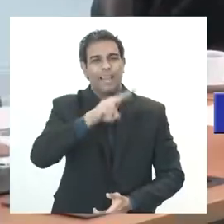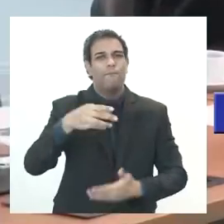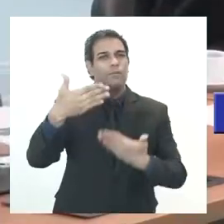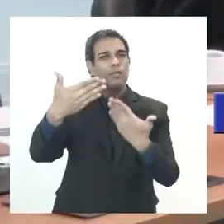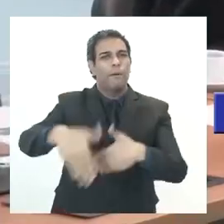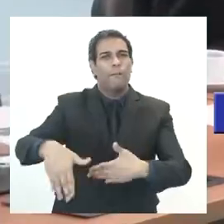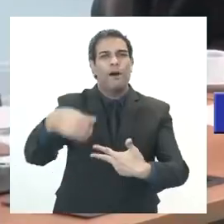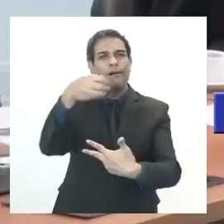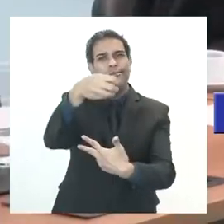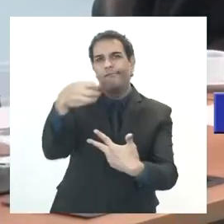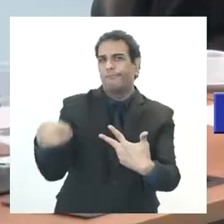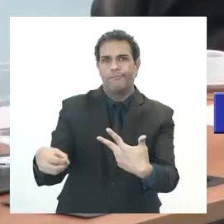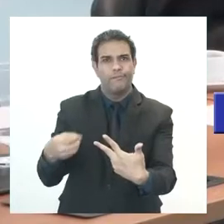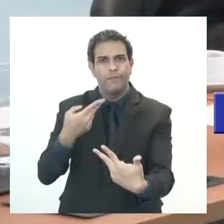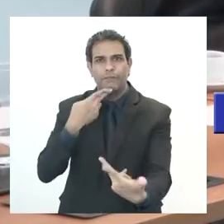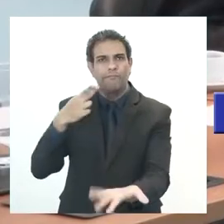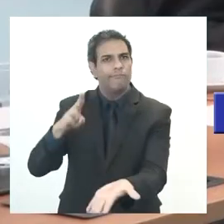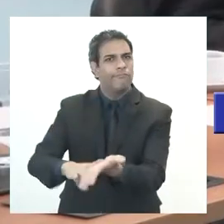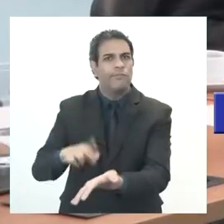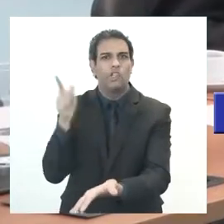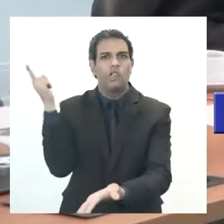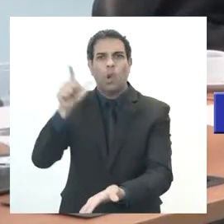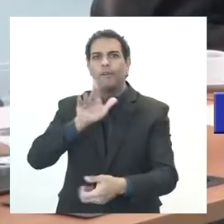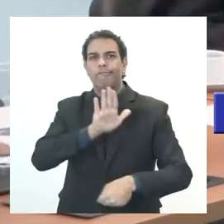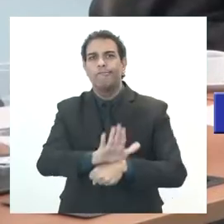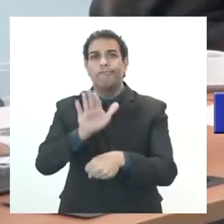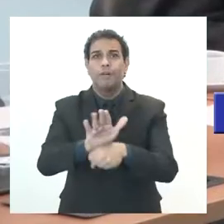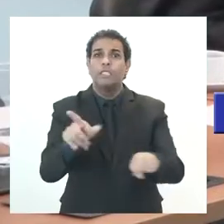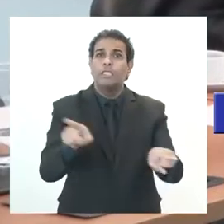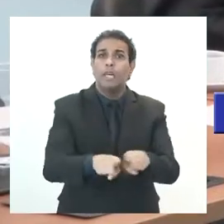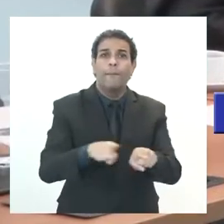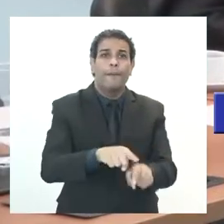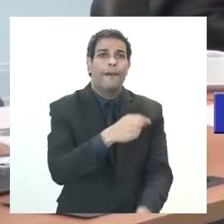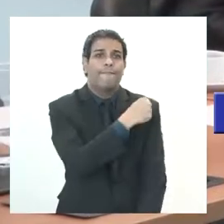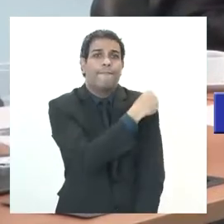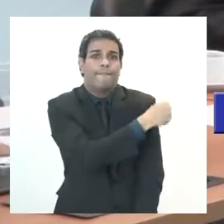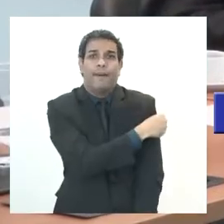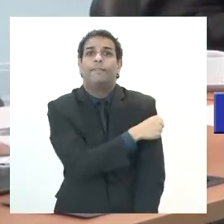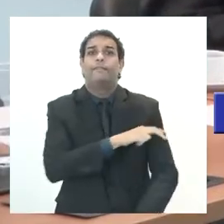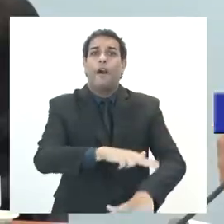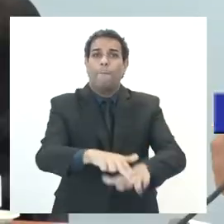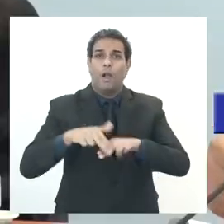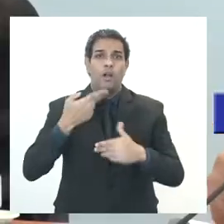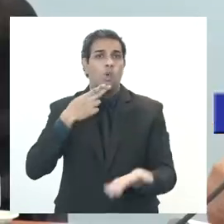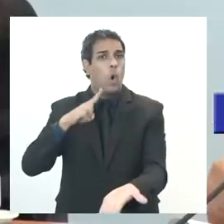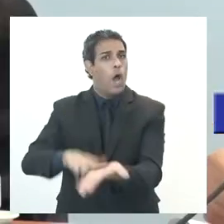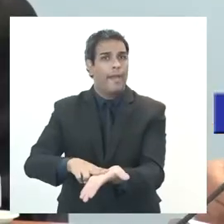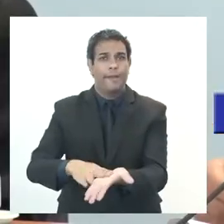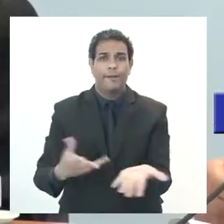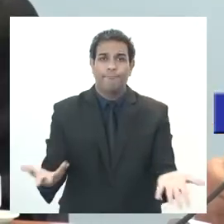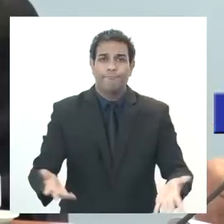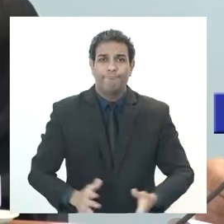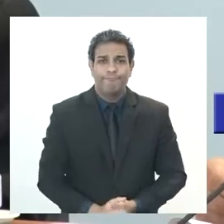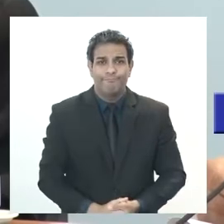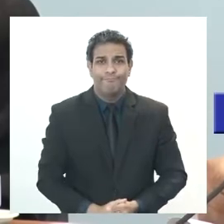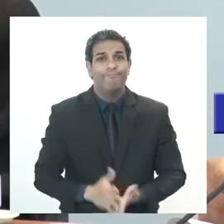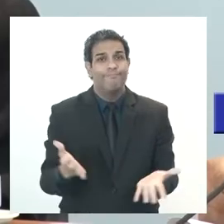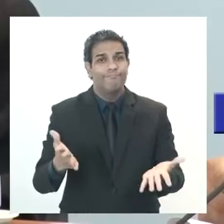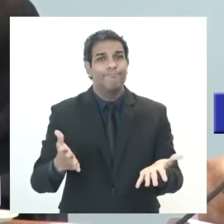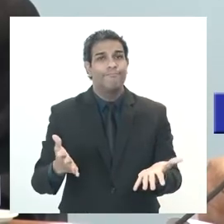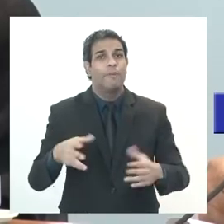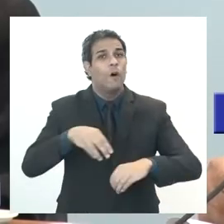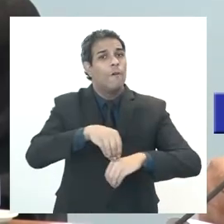que fazem as vacinas é tudo olha é mas dizer anunciar